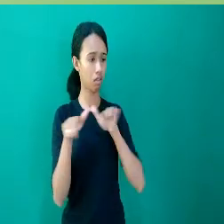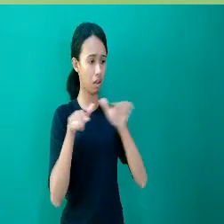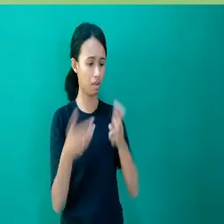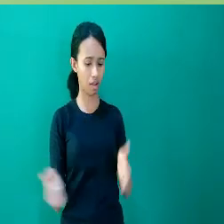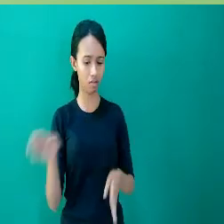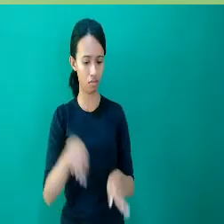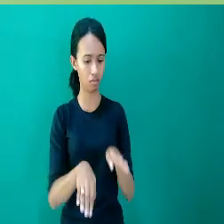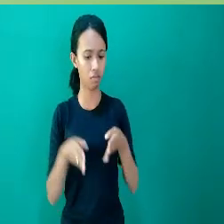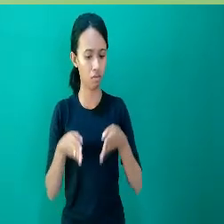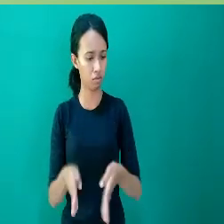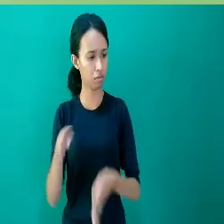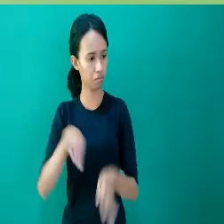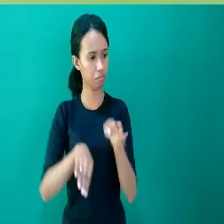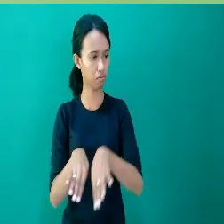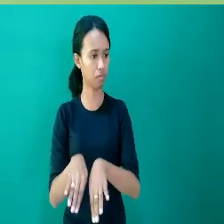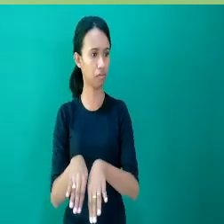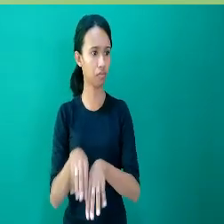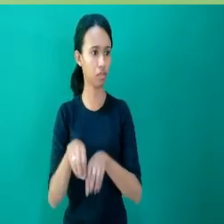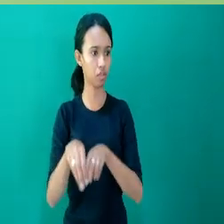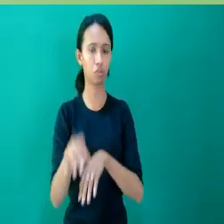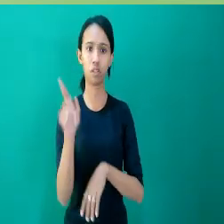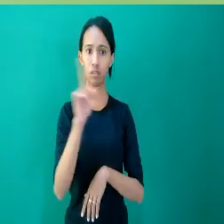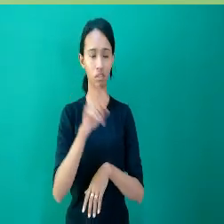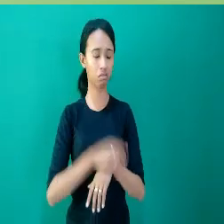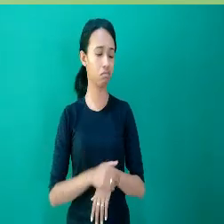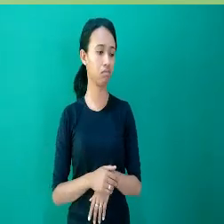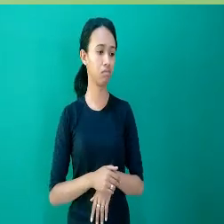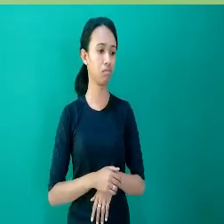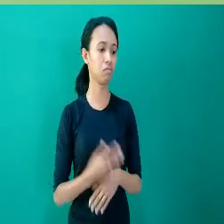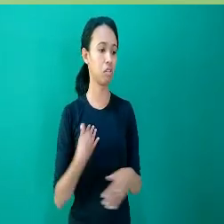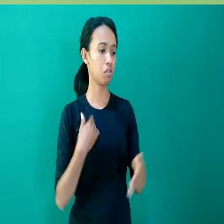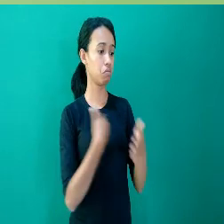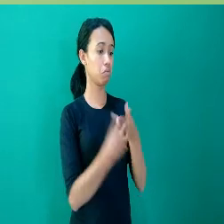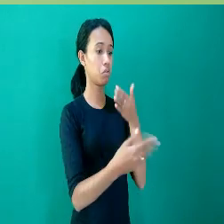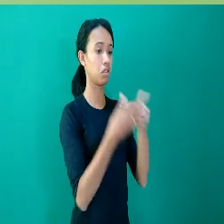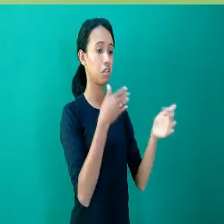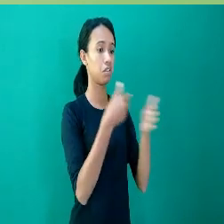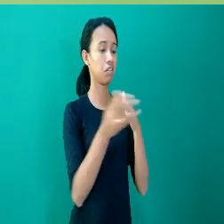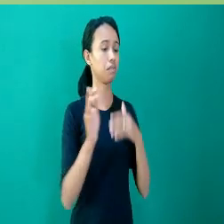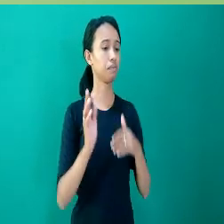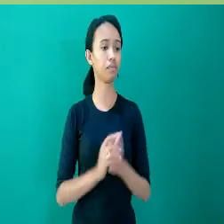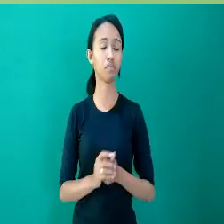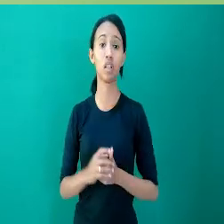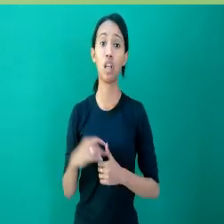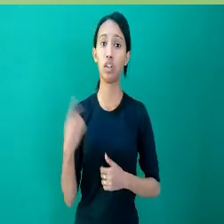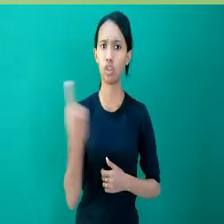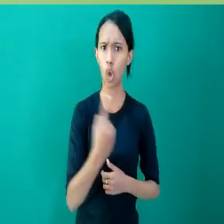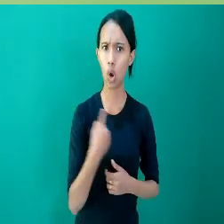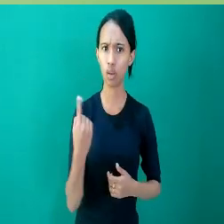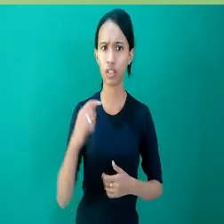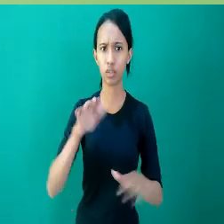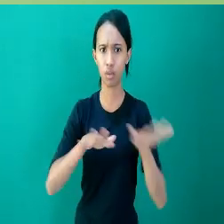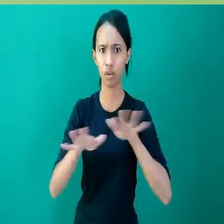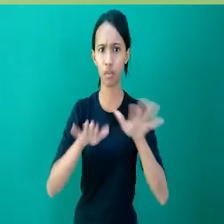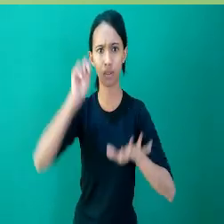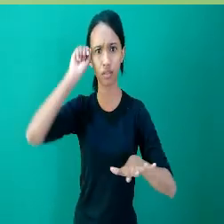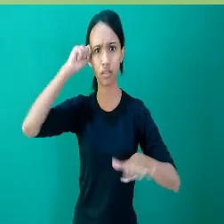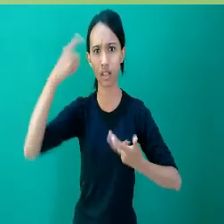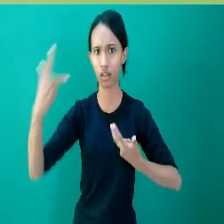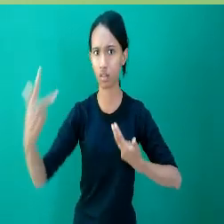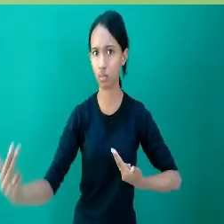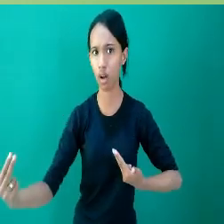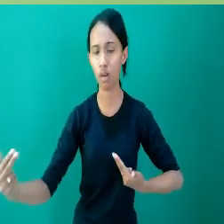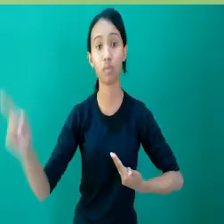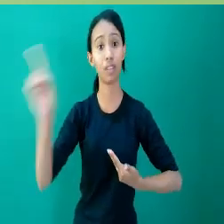que não estão nem aí, que ficam dando Ocultando até os dados, aí na internet. Então, a ideia é